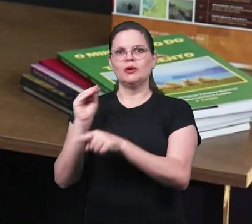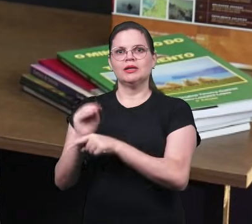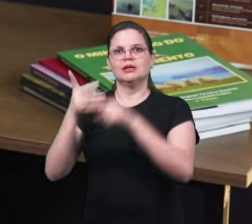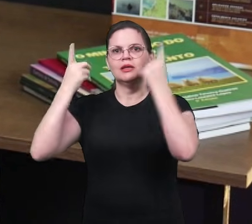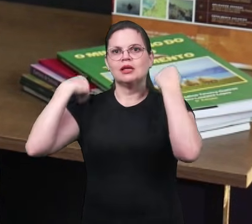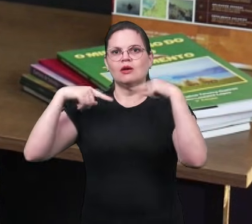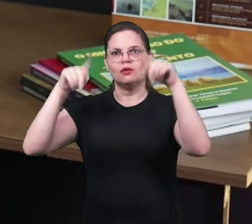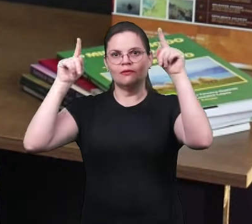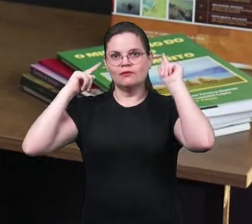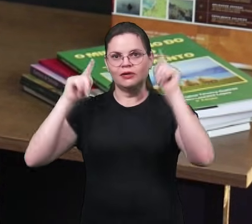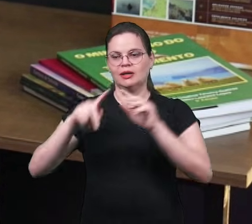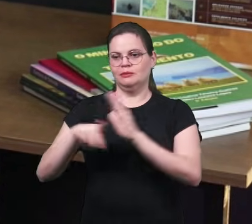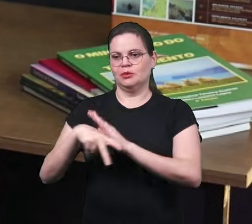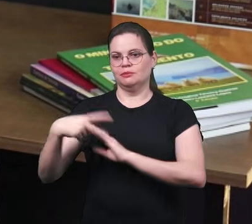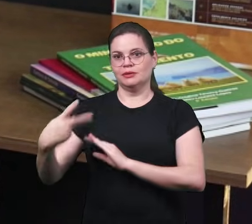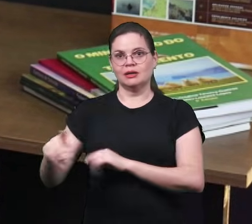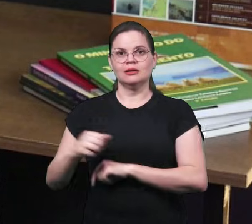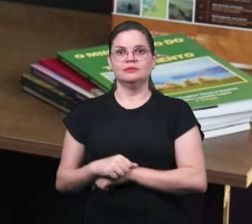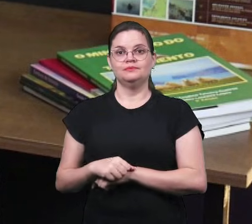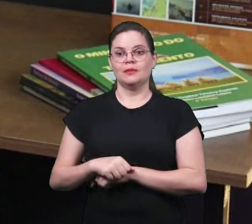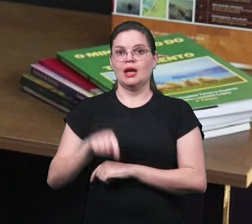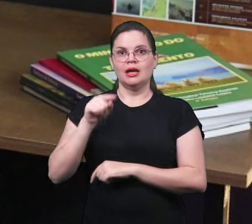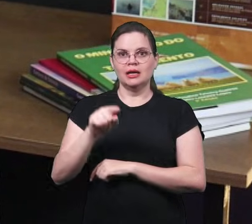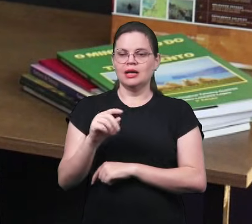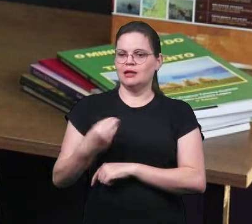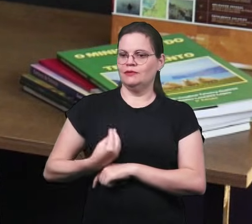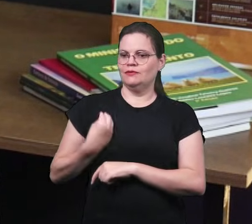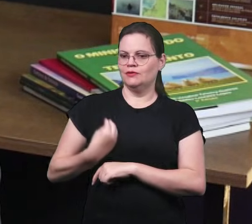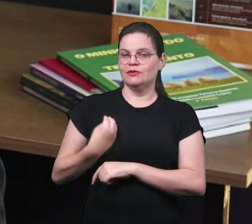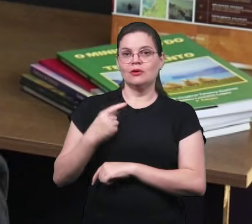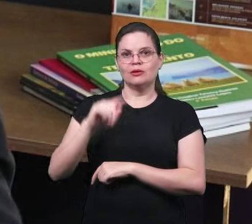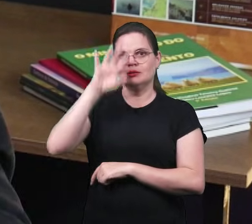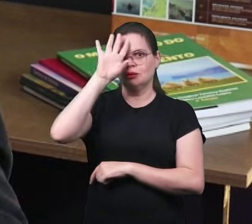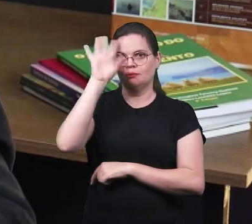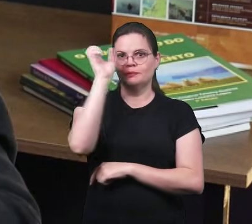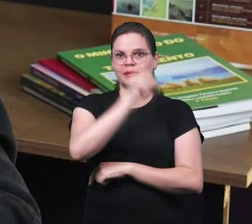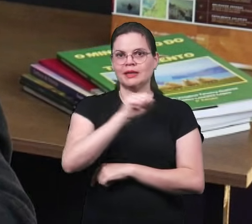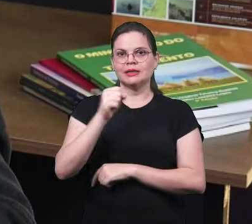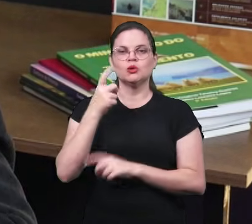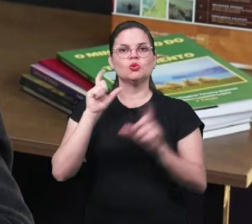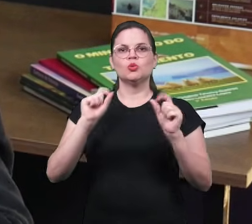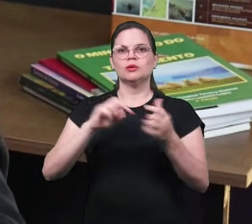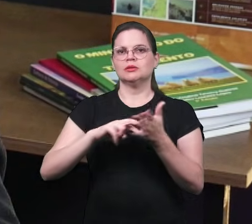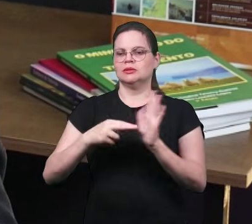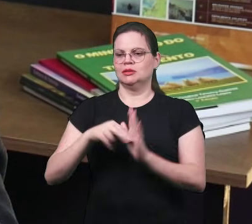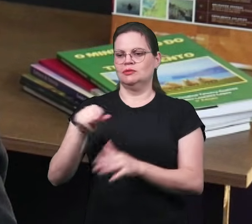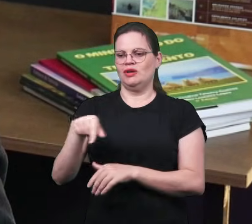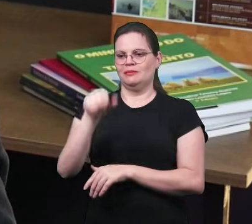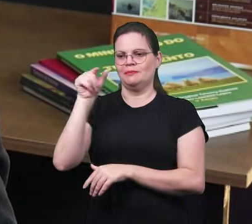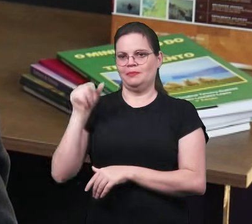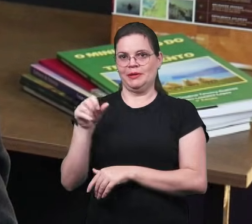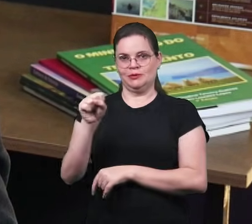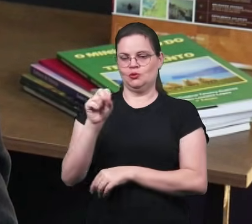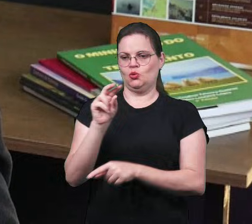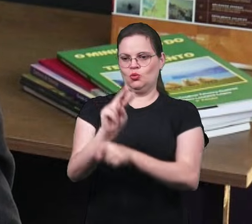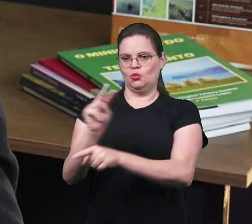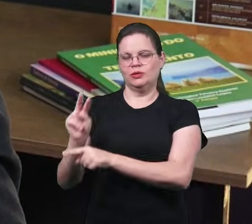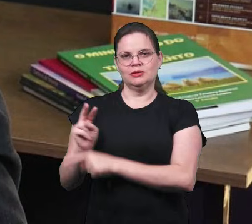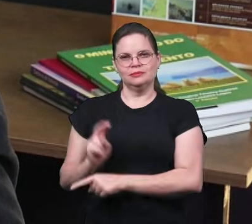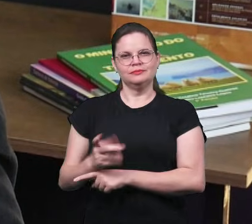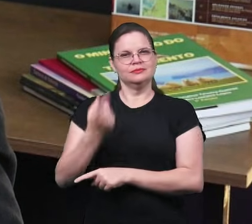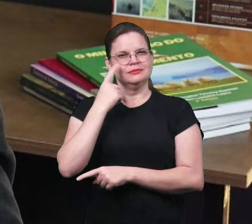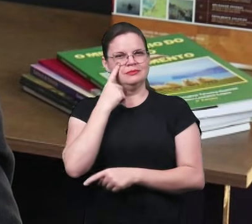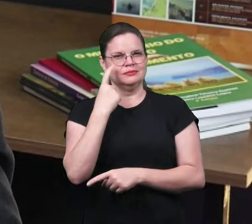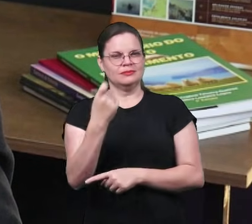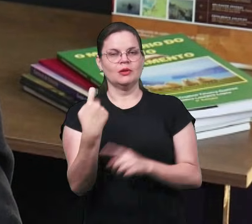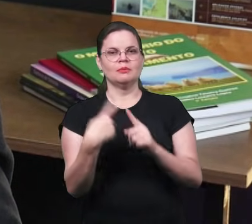aprendendo a ser pastor, aprendendo a apacentar. Sim. É interessante o que Deus vai fazendo para moldar o homem, né? E ele acaba